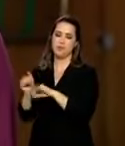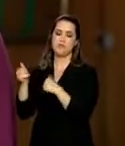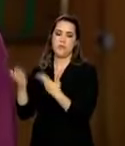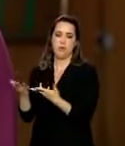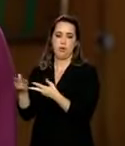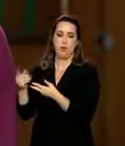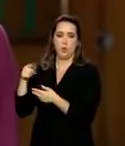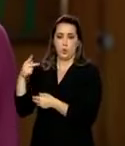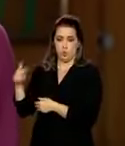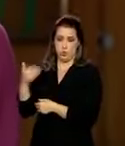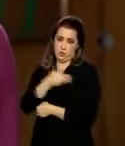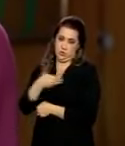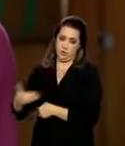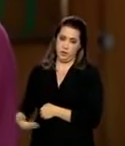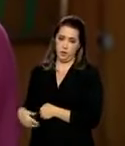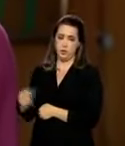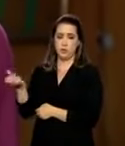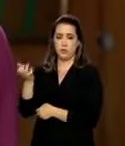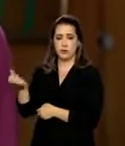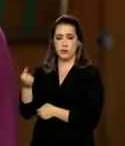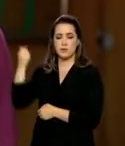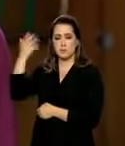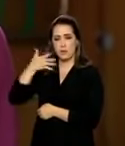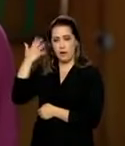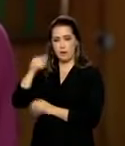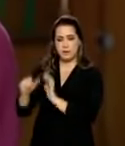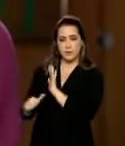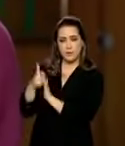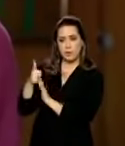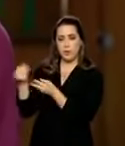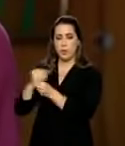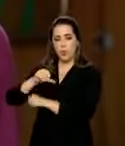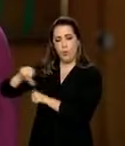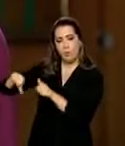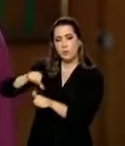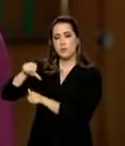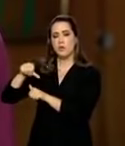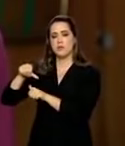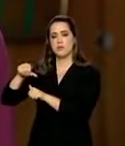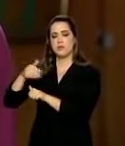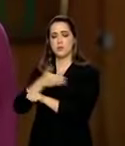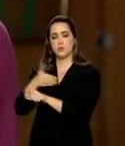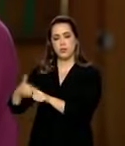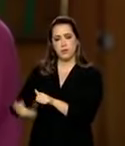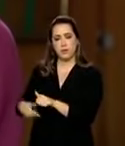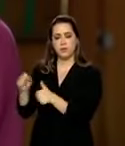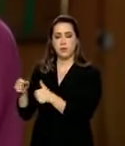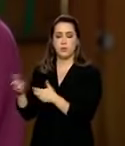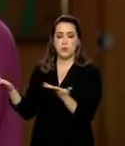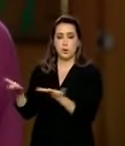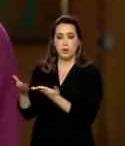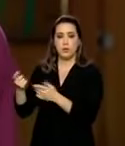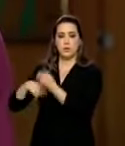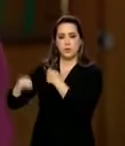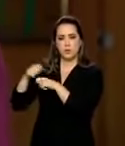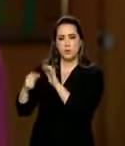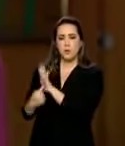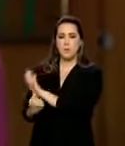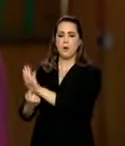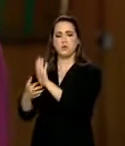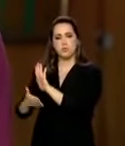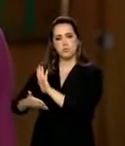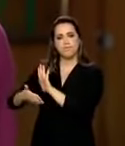mandato. Eu queria que o senhor primeiro falasse um pouco sobre isso, que apesar dessa mudança, alteração de plano do governo, agora a economia já dá sinais